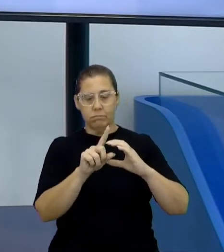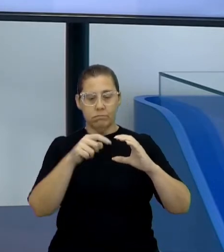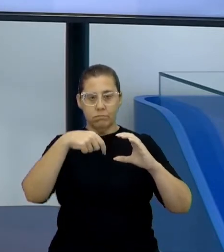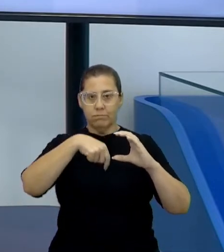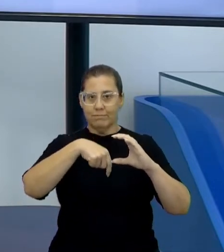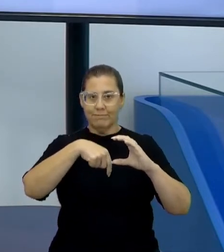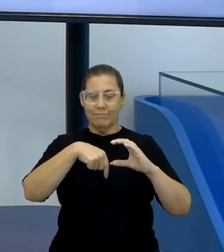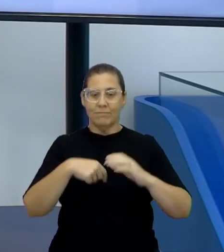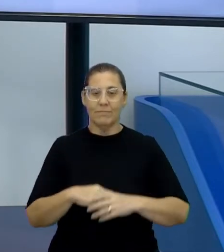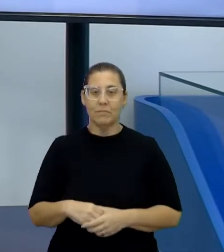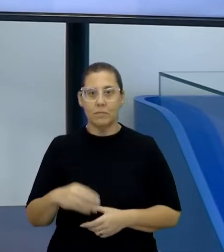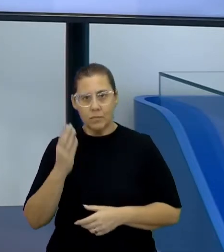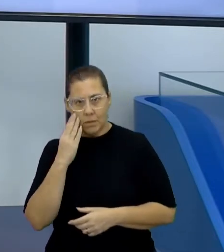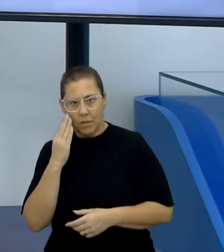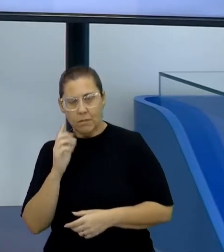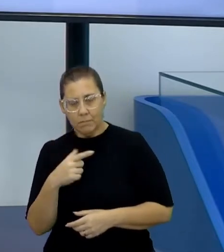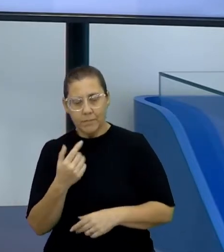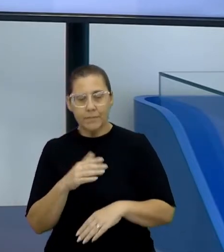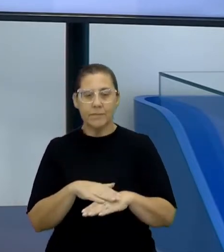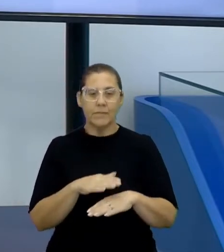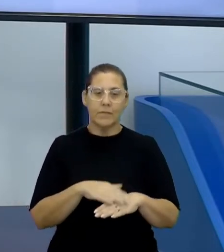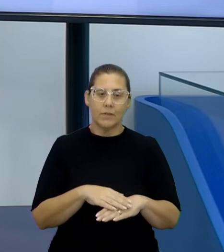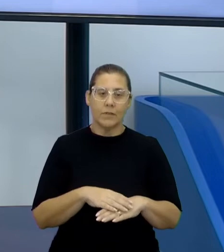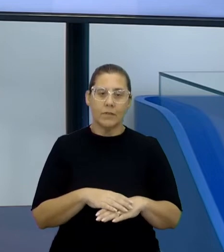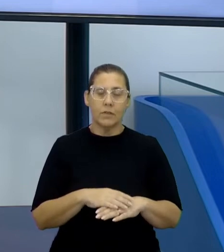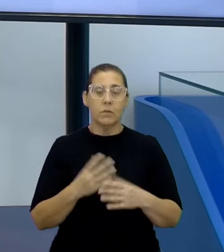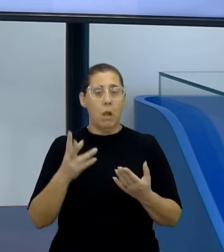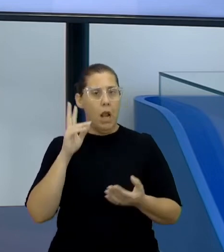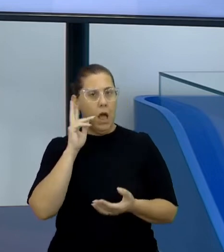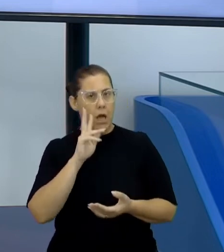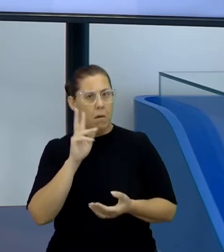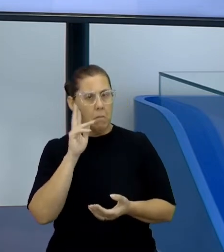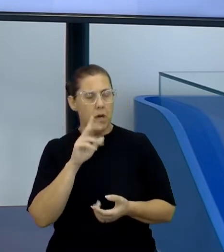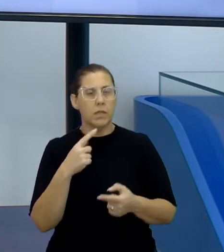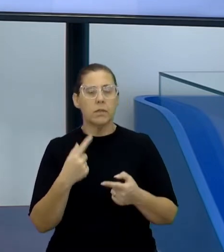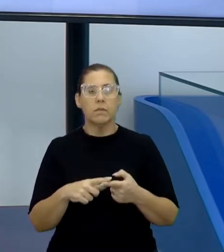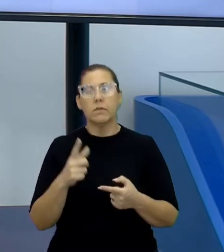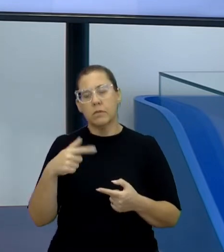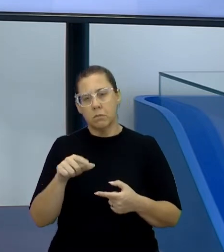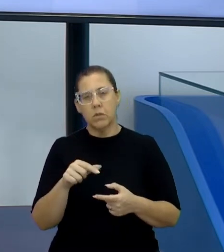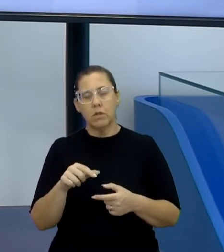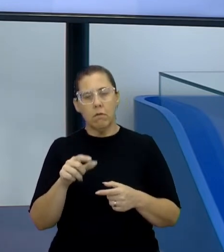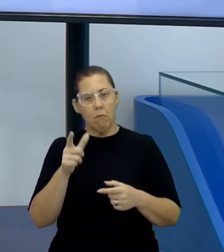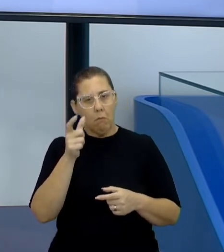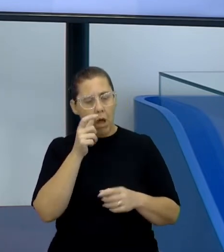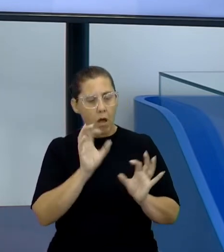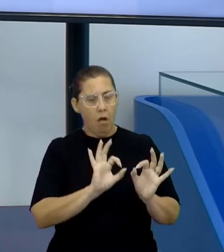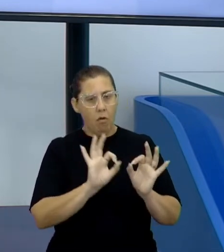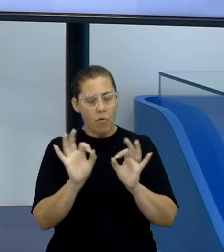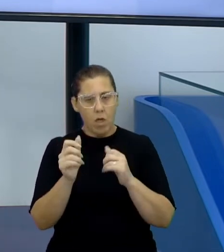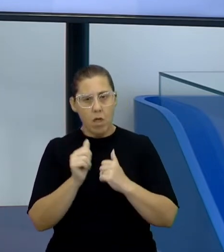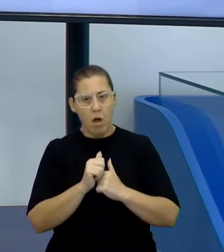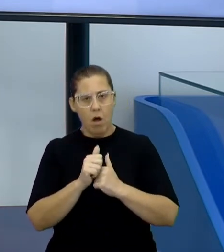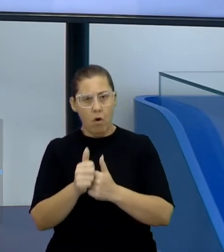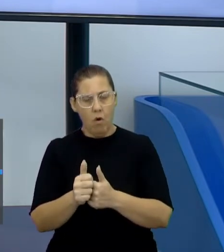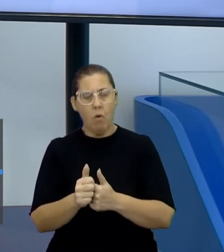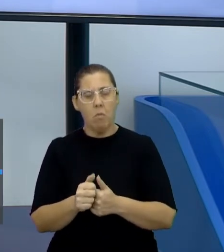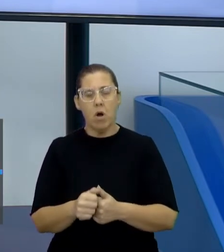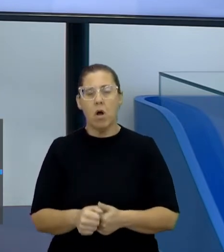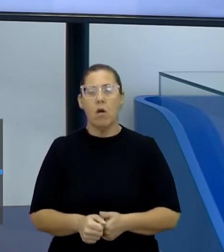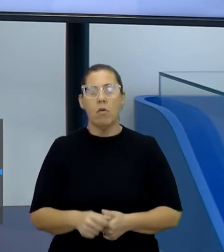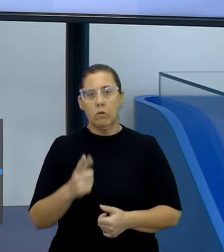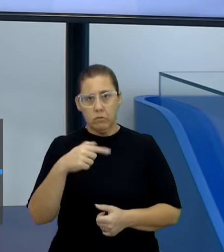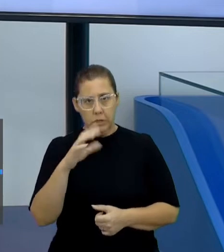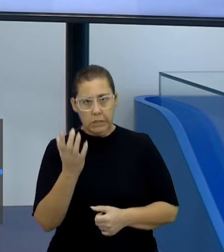Sabia disso daí? A gente está fazendo aqui uma retomada. Por isso você vai poder assistir isso, acompanhar aí quantas